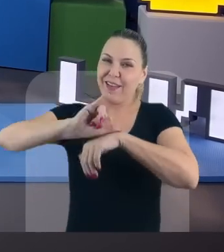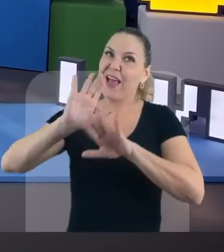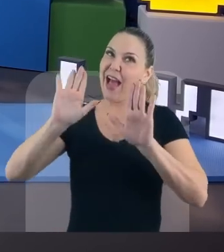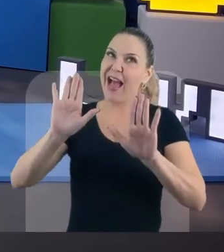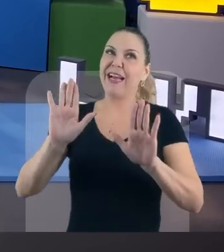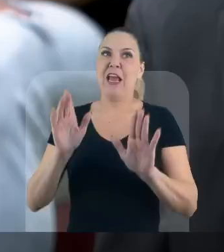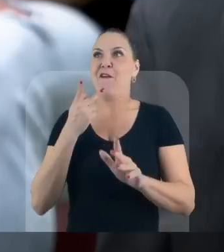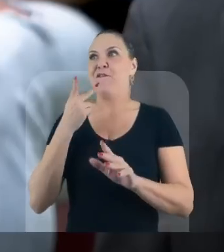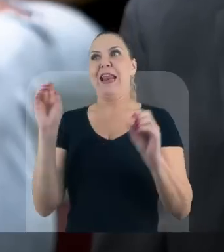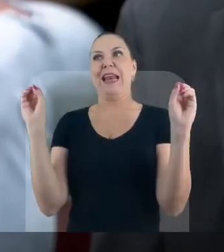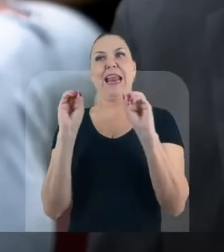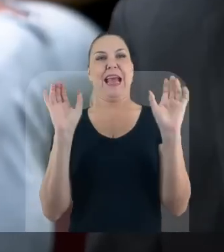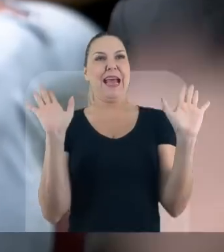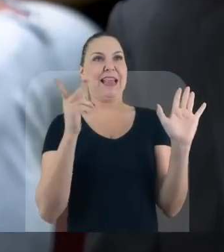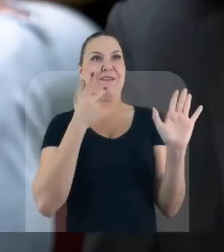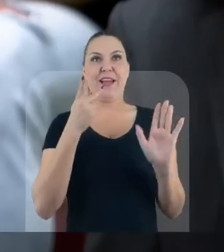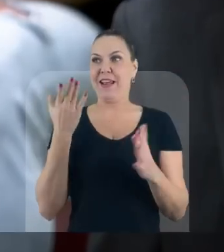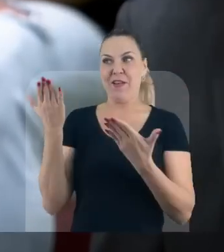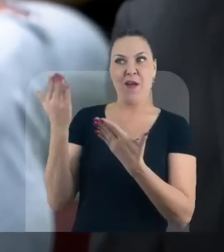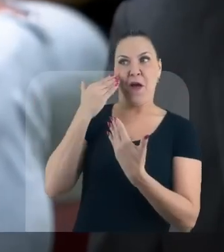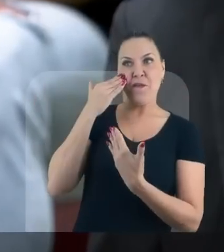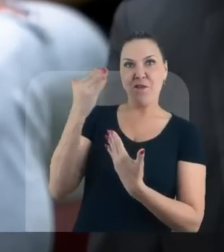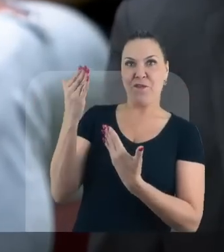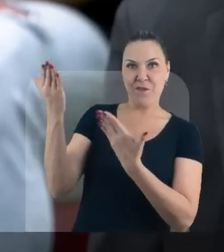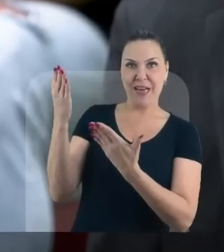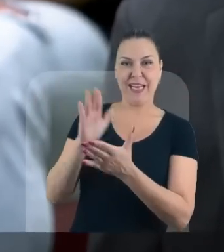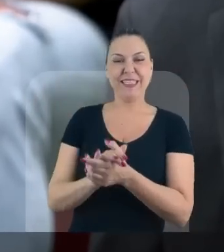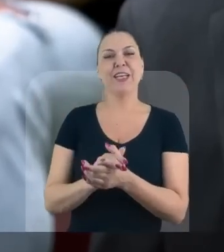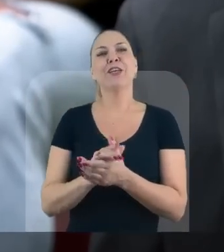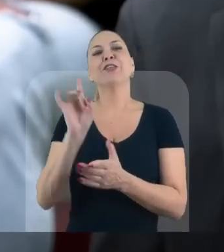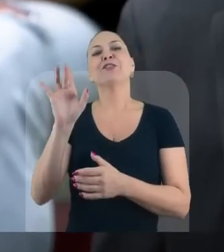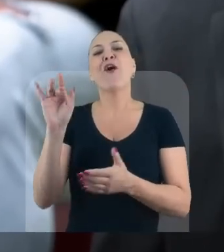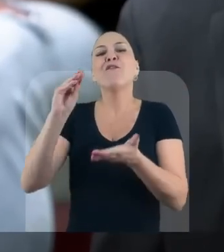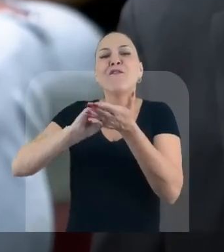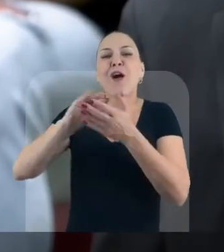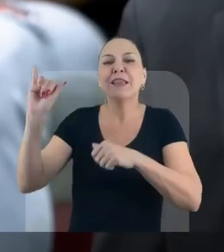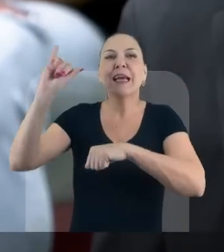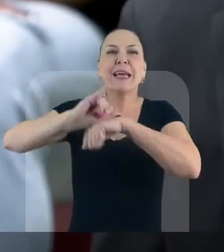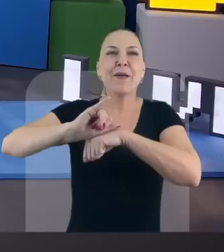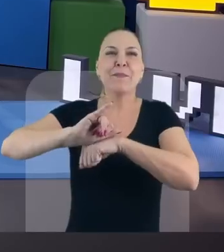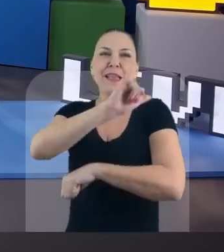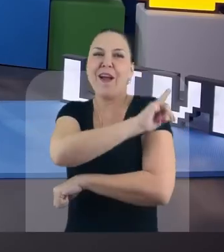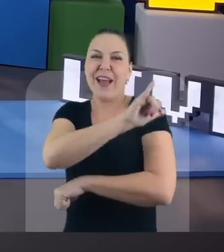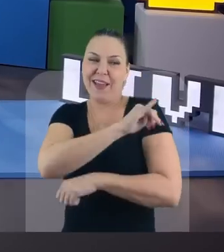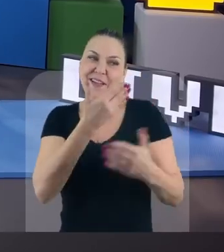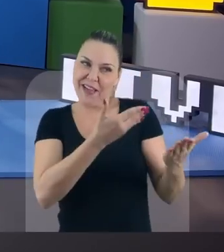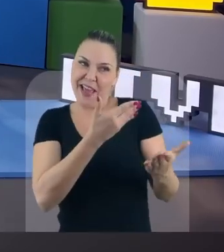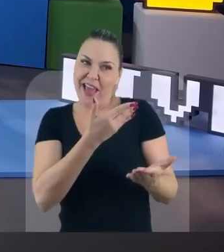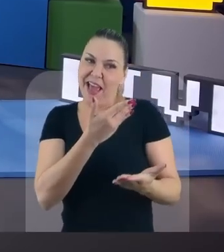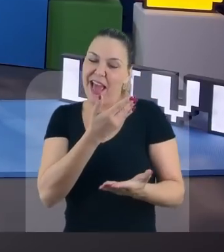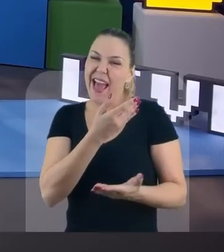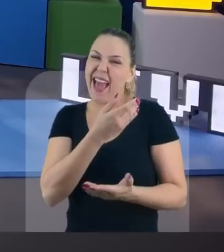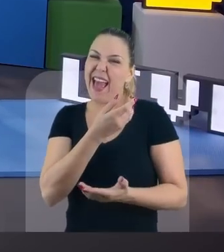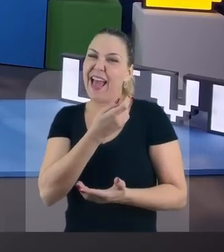nada. Olha o que ele tá falando aqui na frente do general, viu? Só falta a capital do Rio para ficar completo, né, general? Eu não sabia de